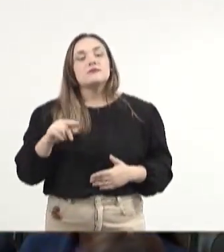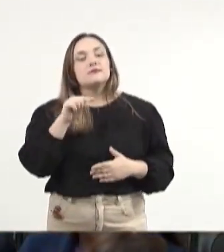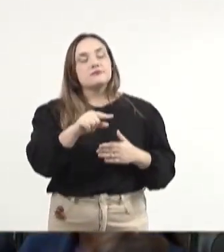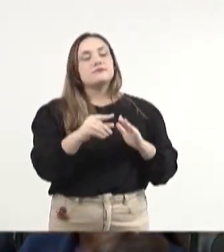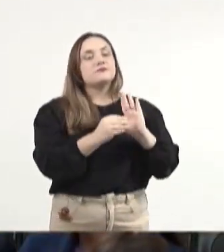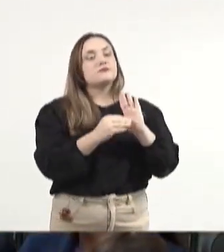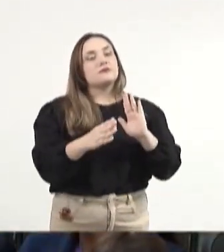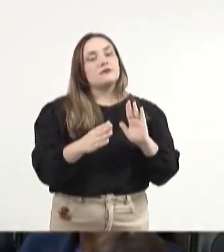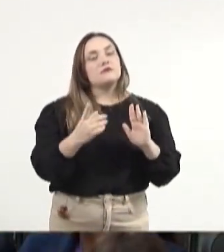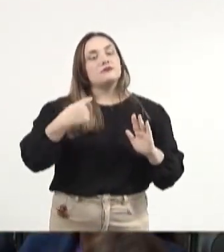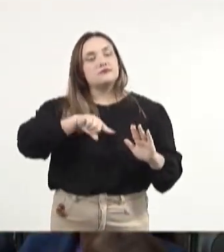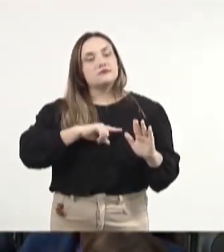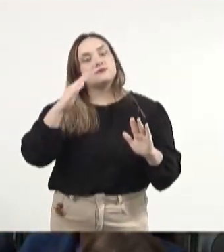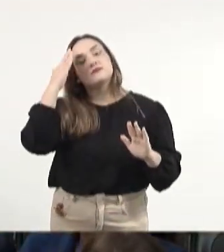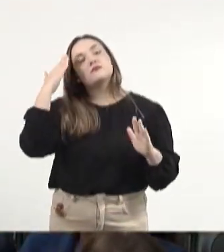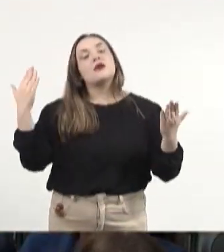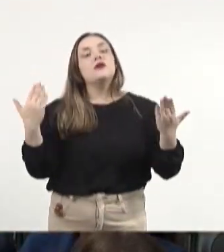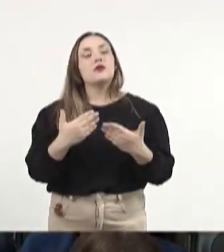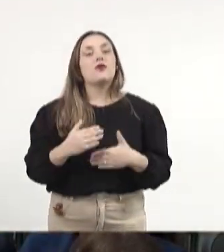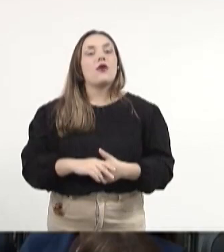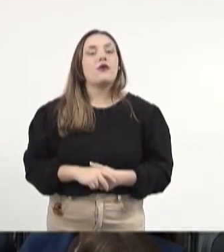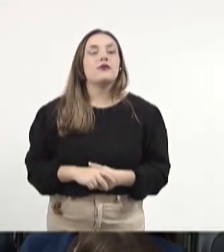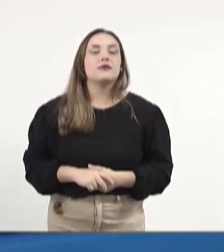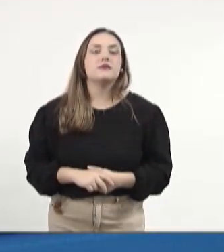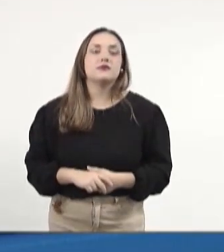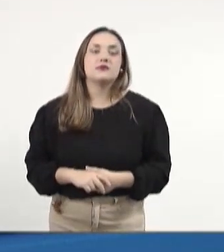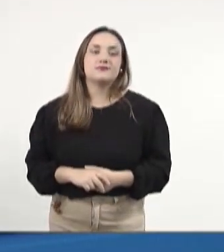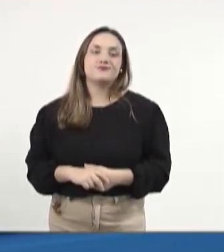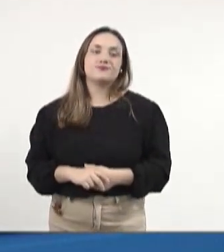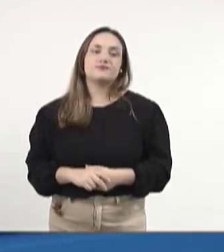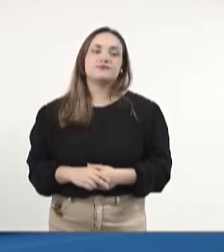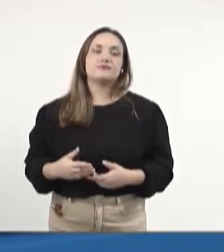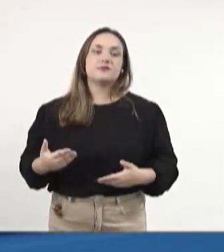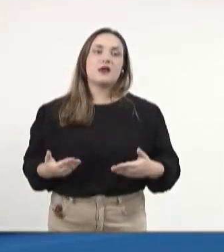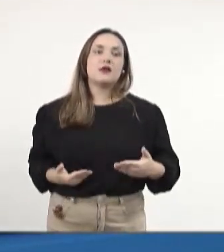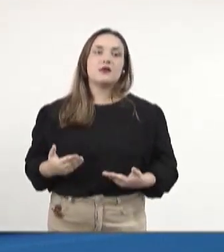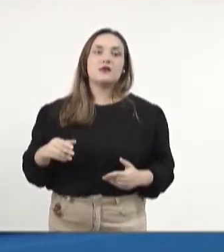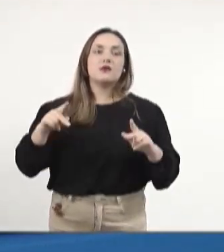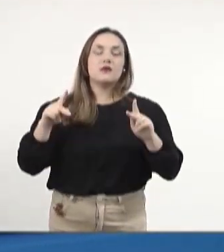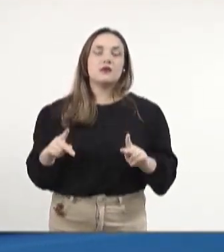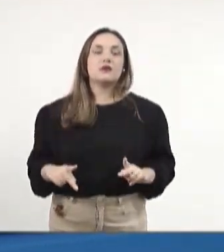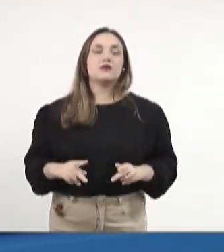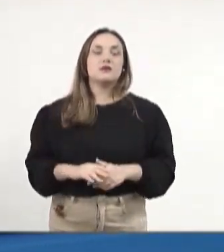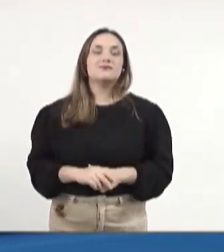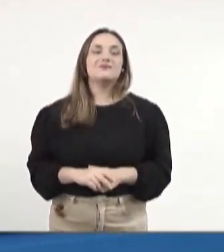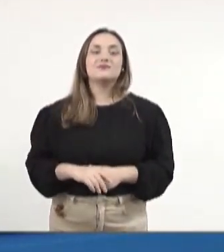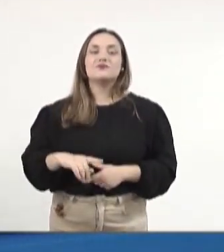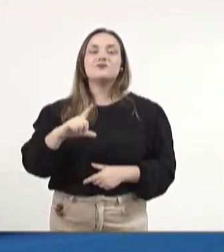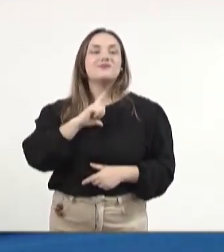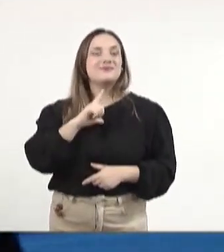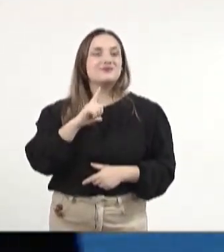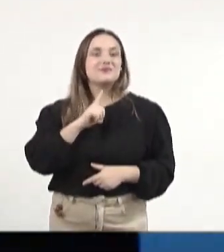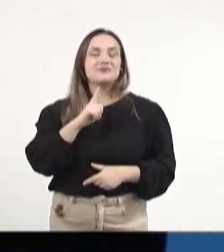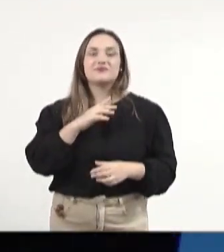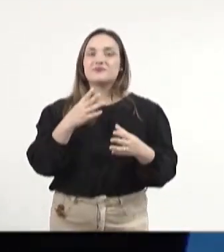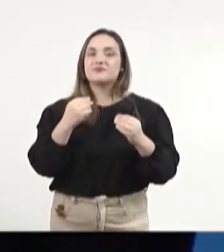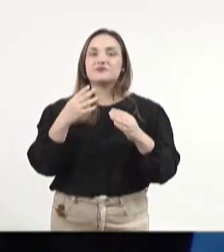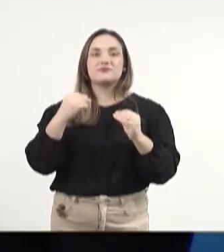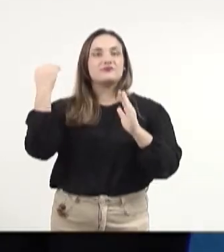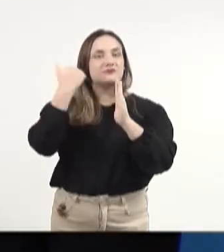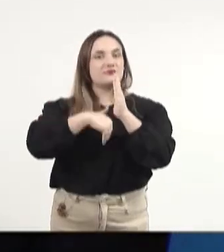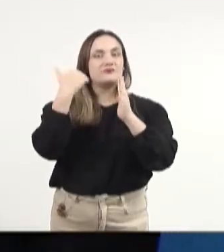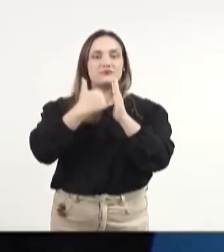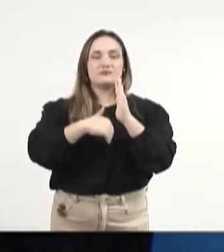indicação, nós sabemos hoje, deputado Rinaldo, que os servidores públicos estão com excesso de desconto